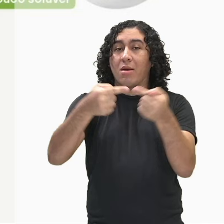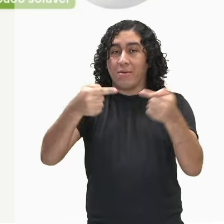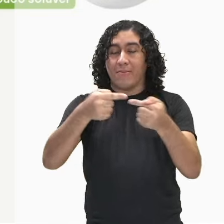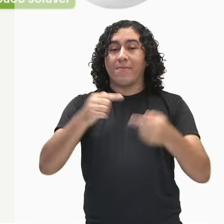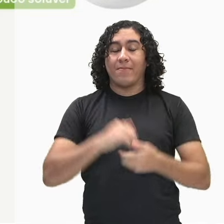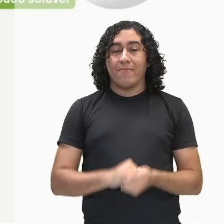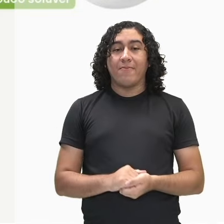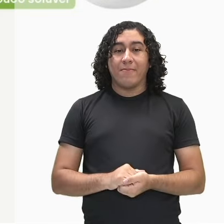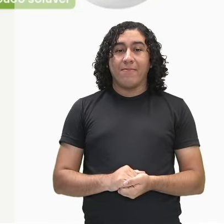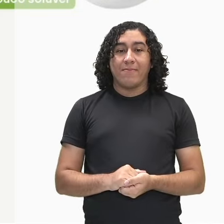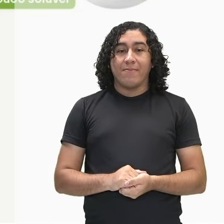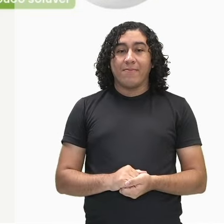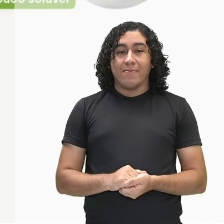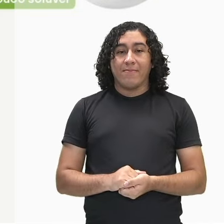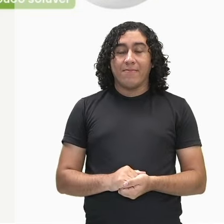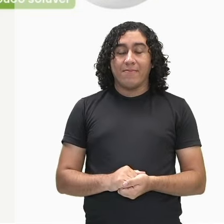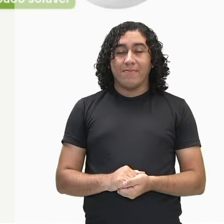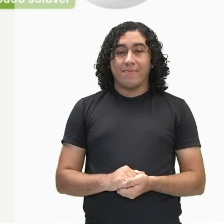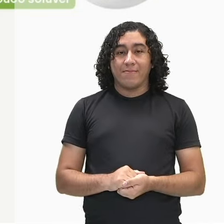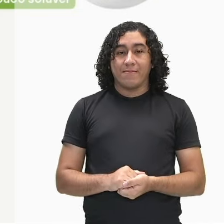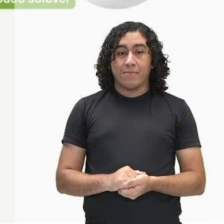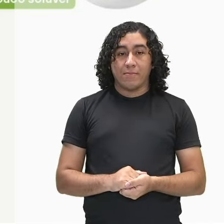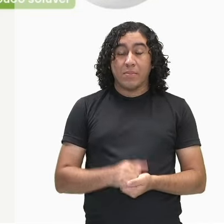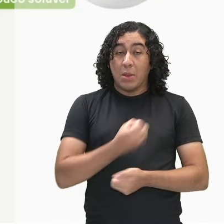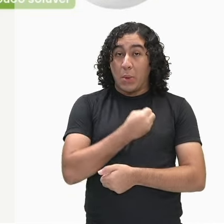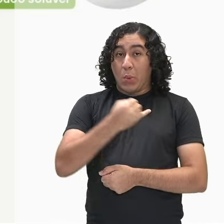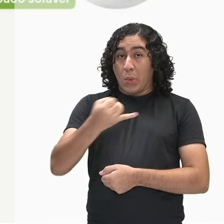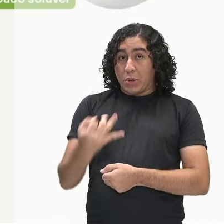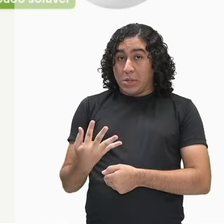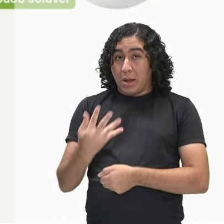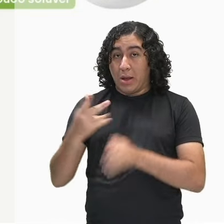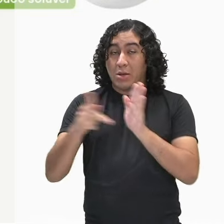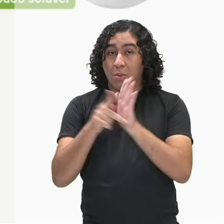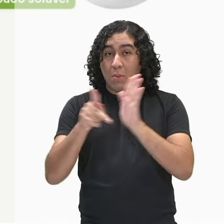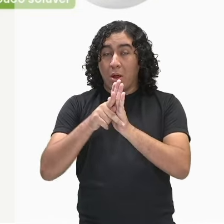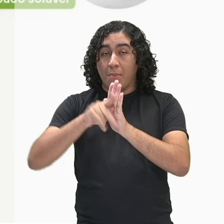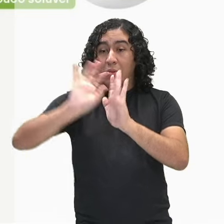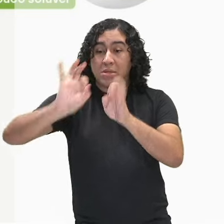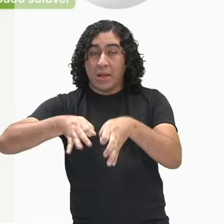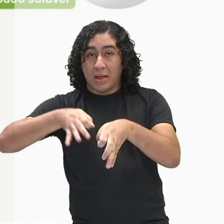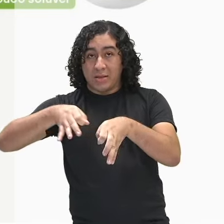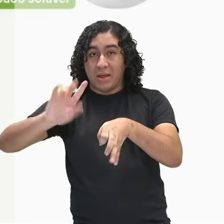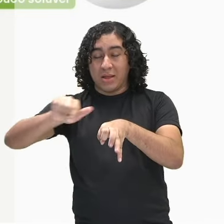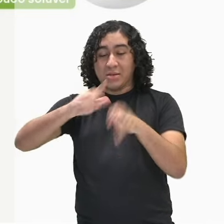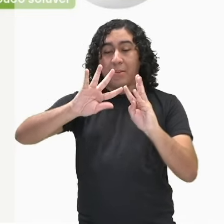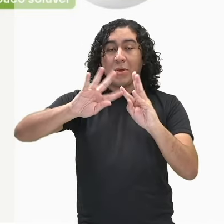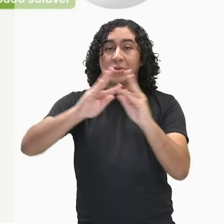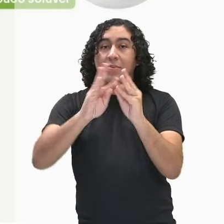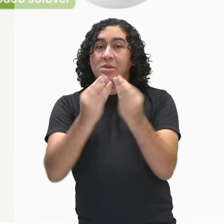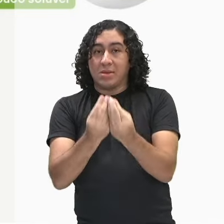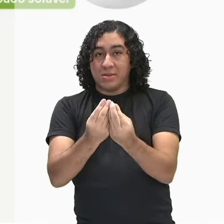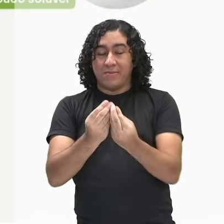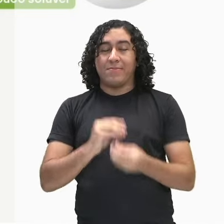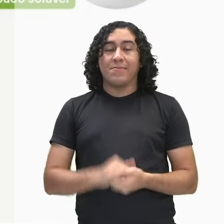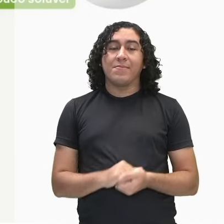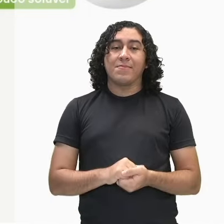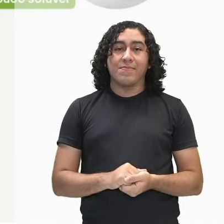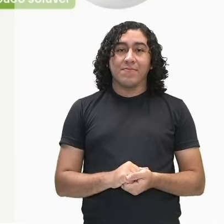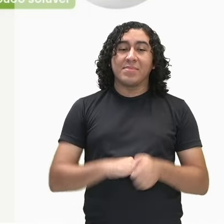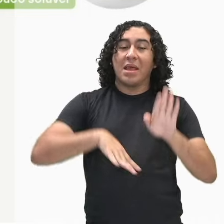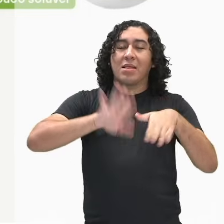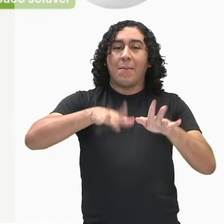isso a gente vai aprofundar daqui a pouco, uma quantidade padrão de solvente em determinadas condições